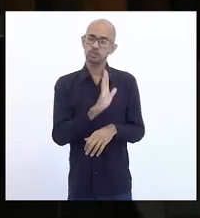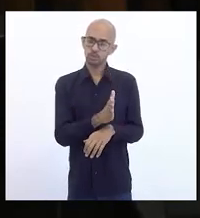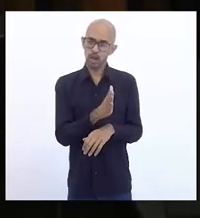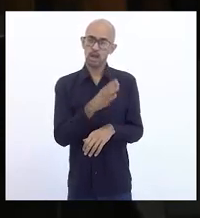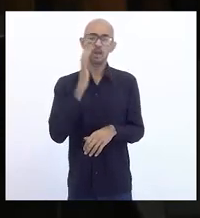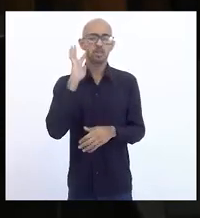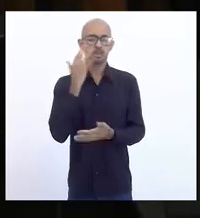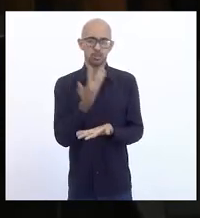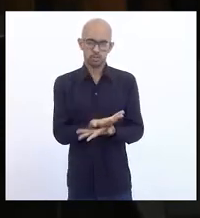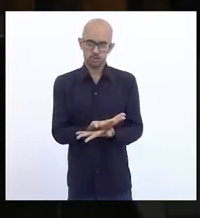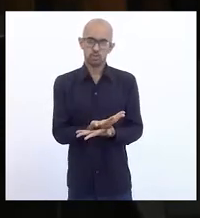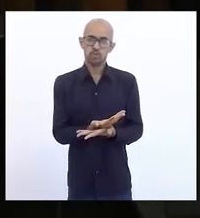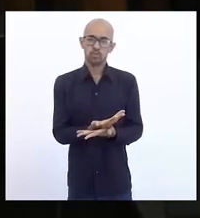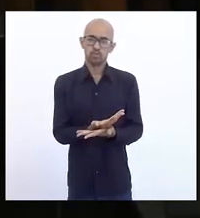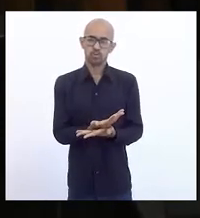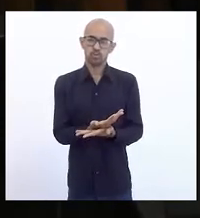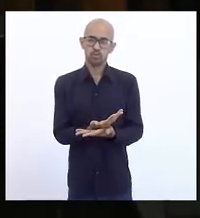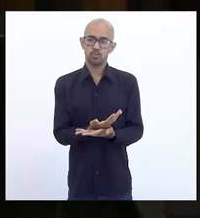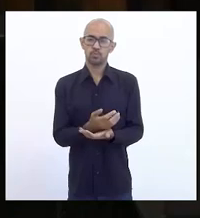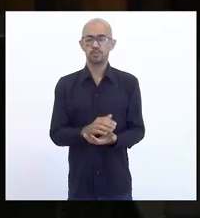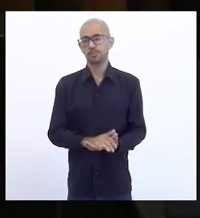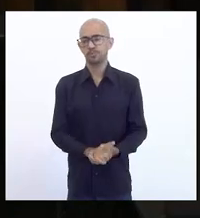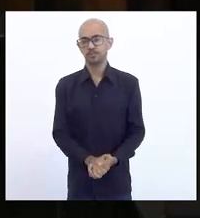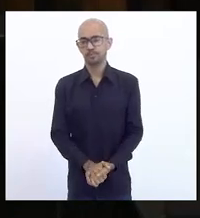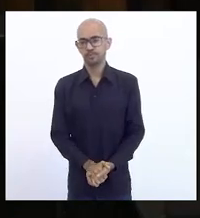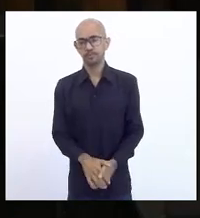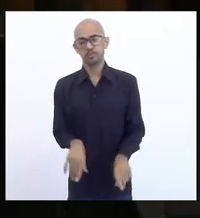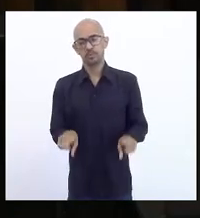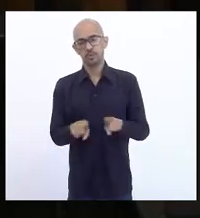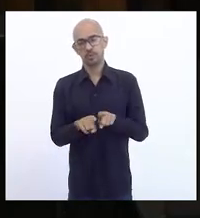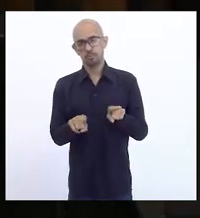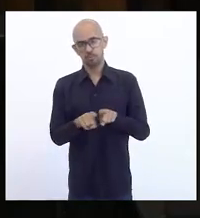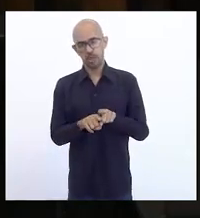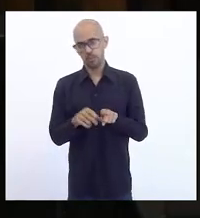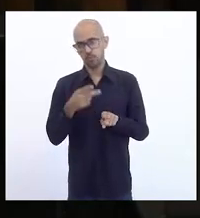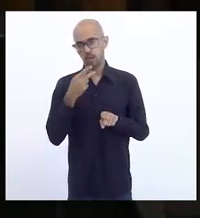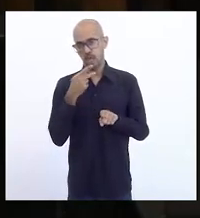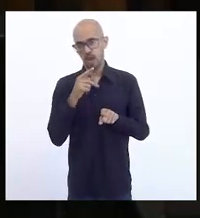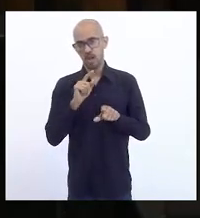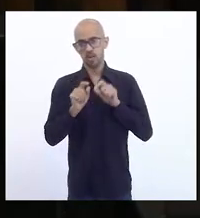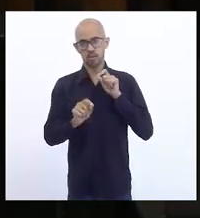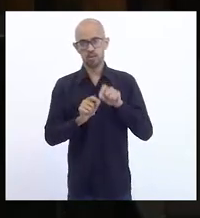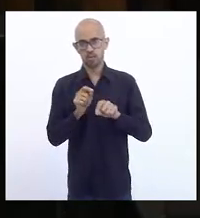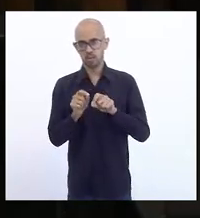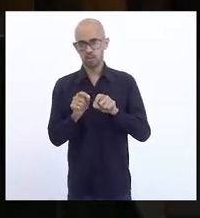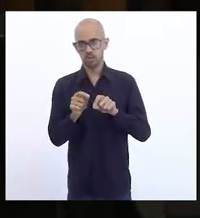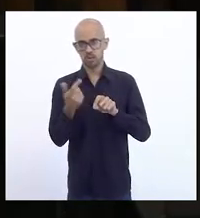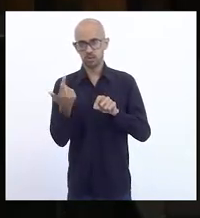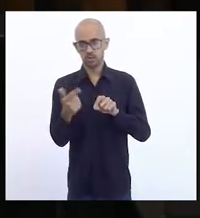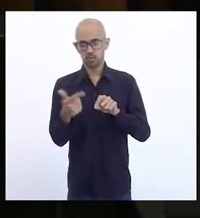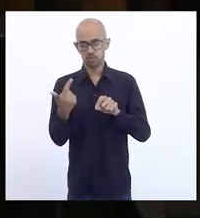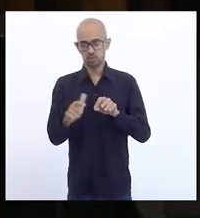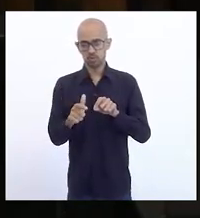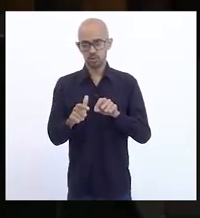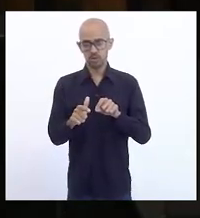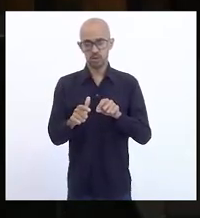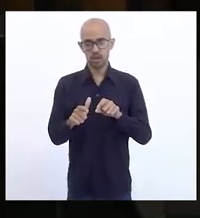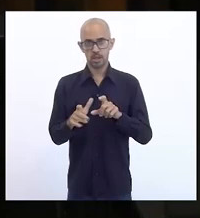decidiu. E dizer que isso também não tem o viés